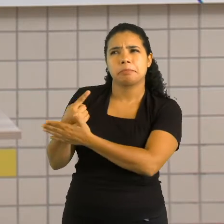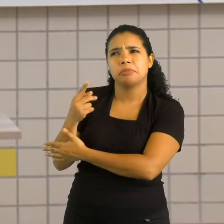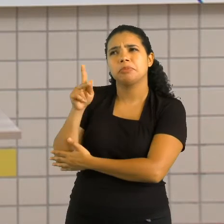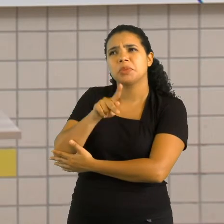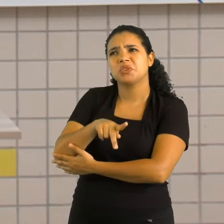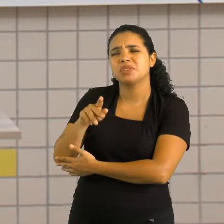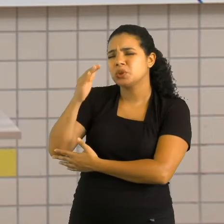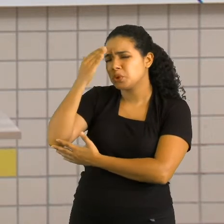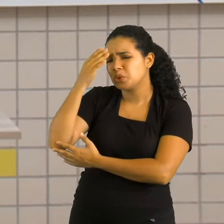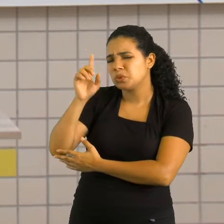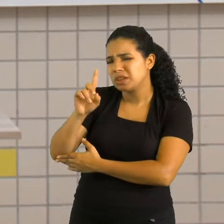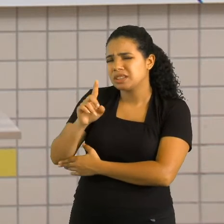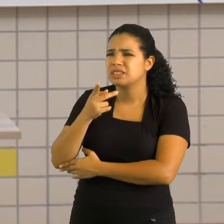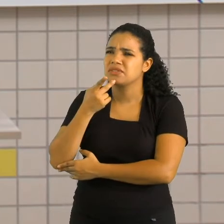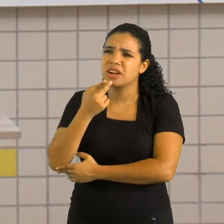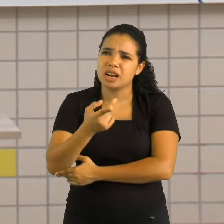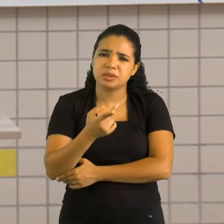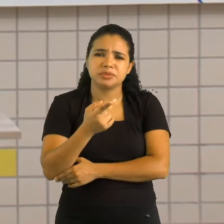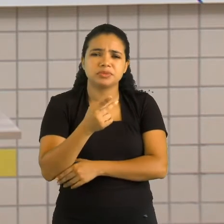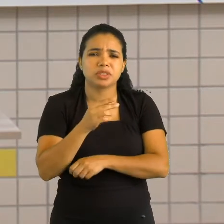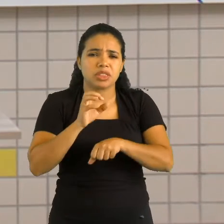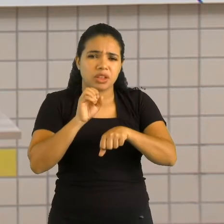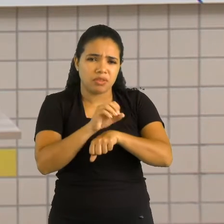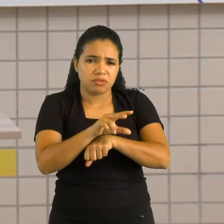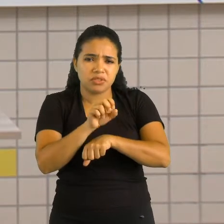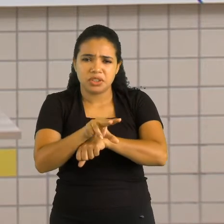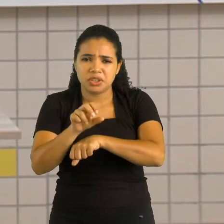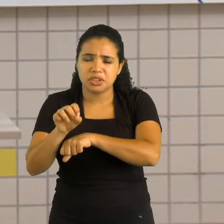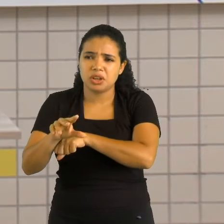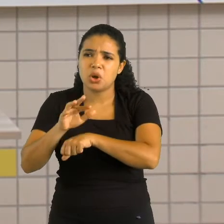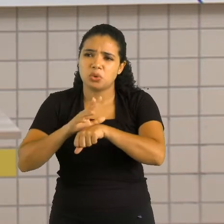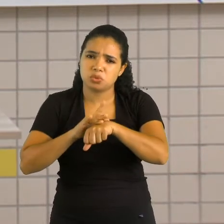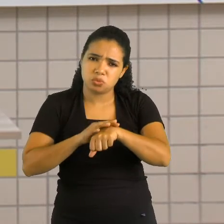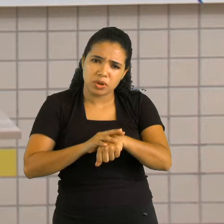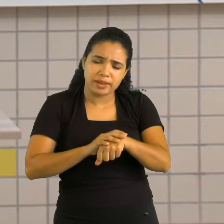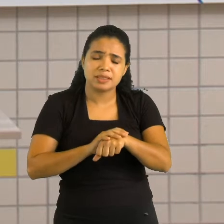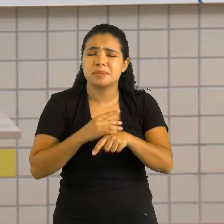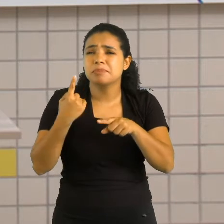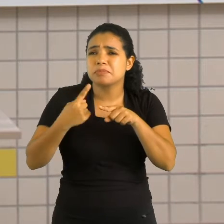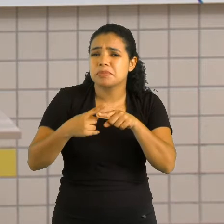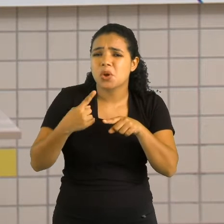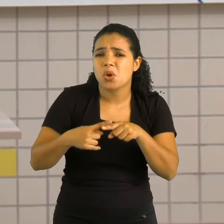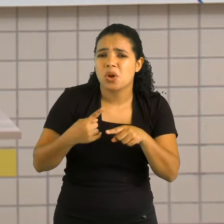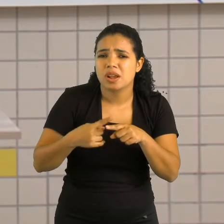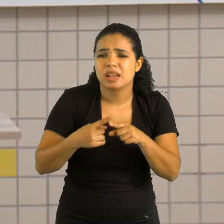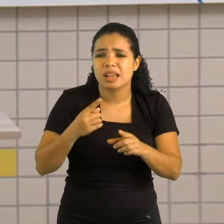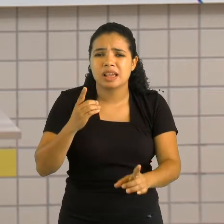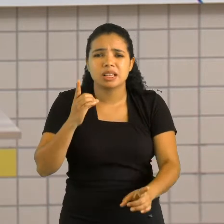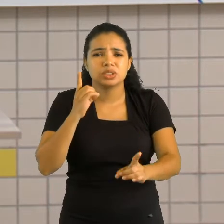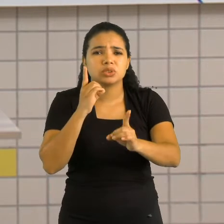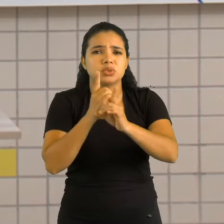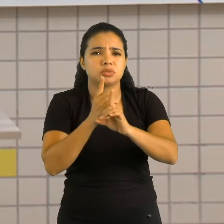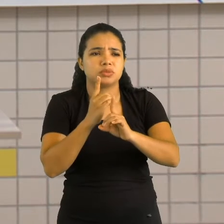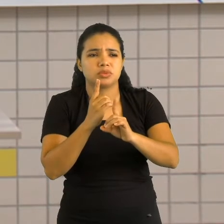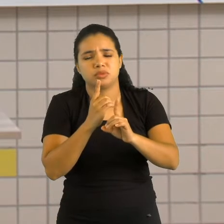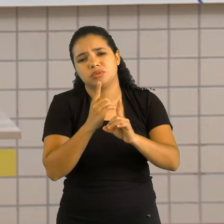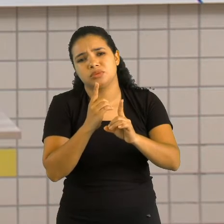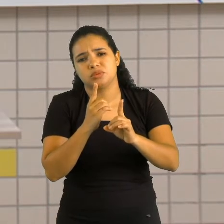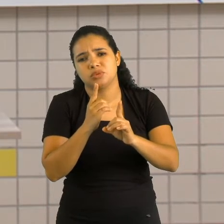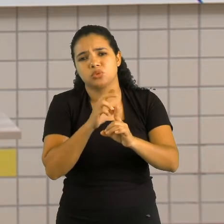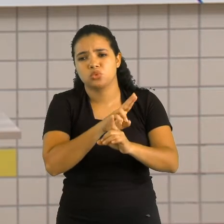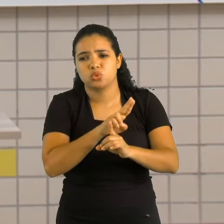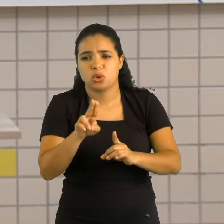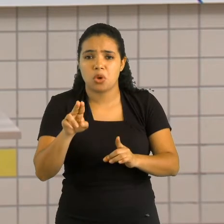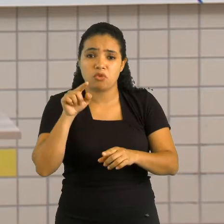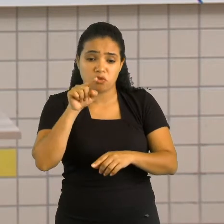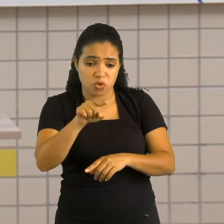a senhora está falando que se as viroses não são uma doença específica, por que somos diagnosticados dessa forma? Ah, você está com